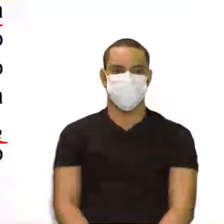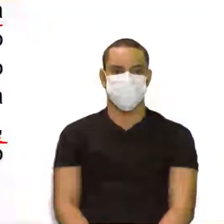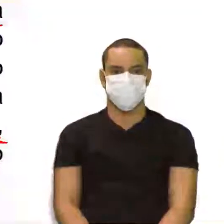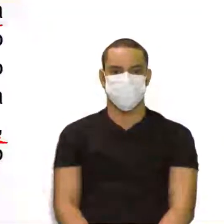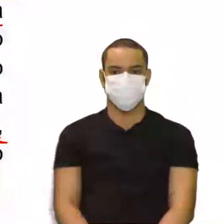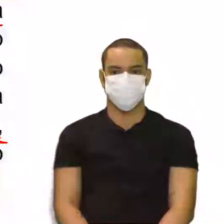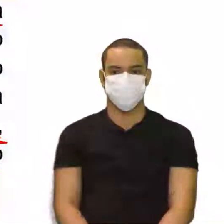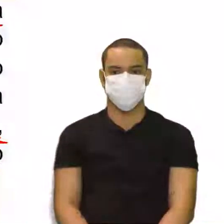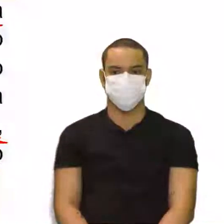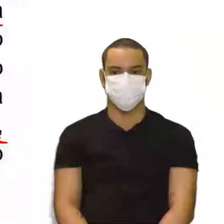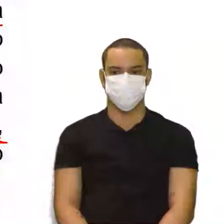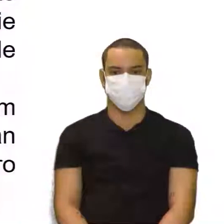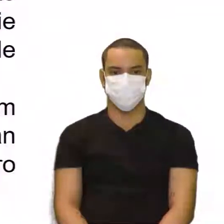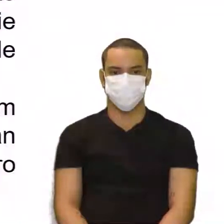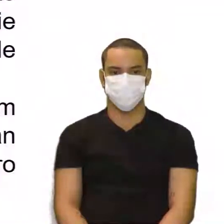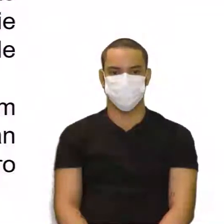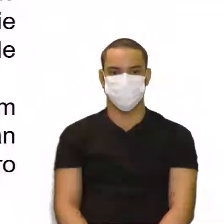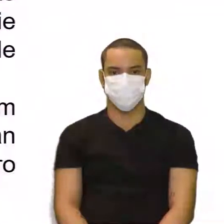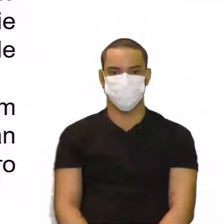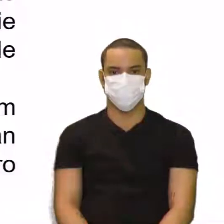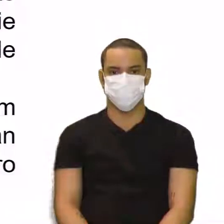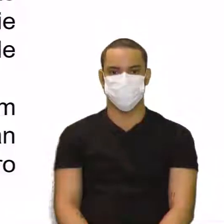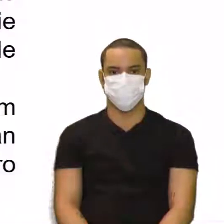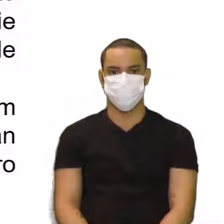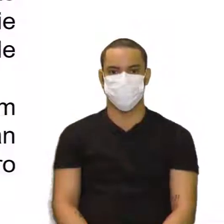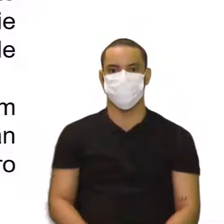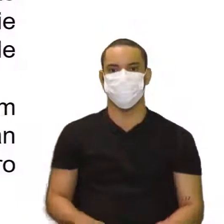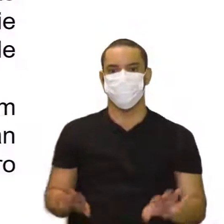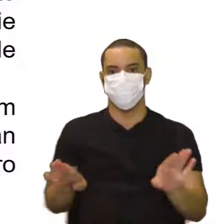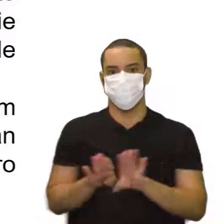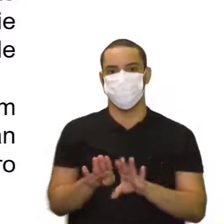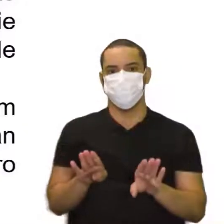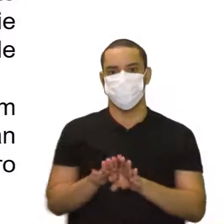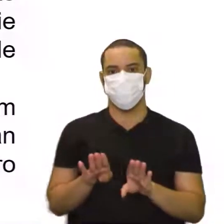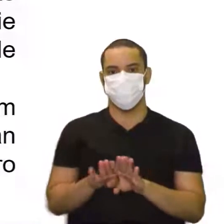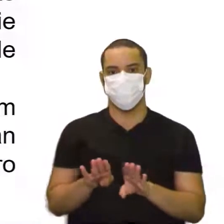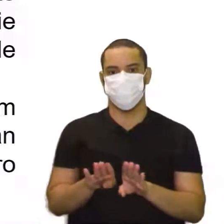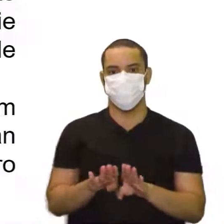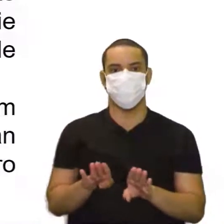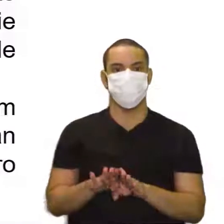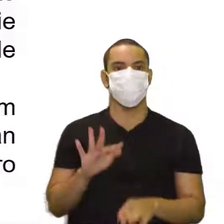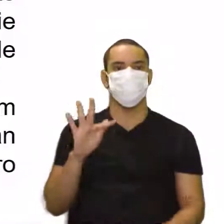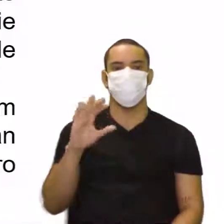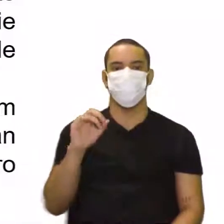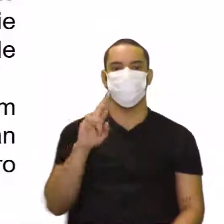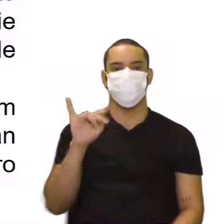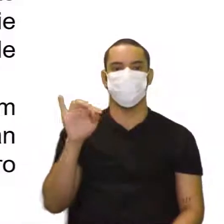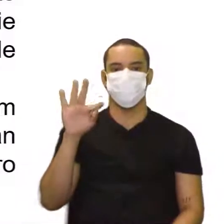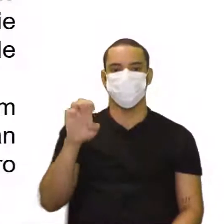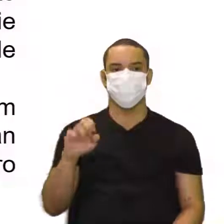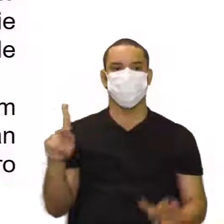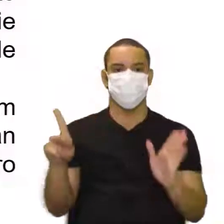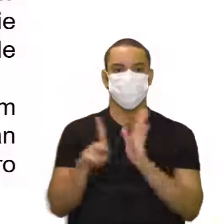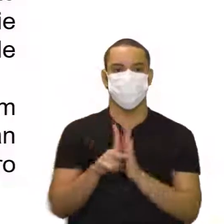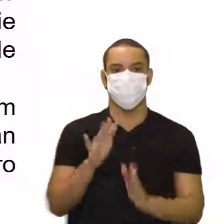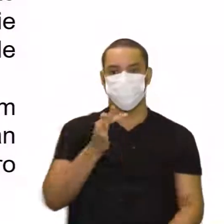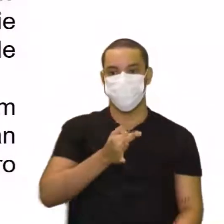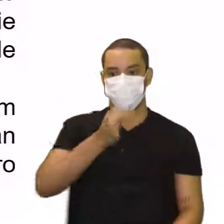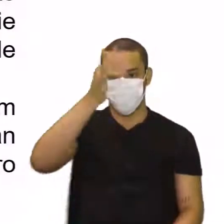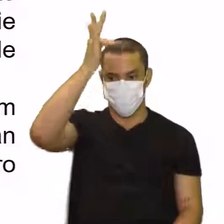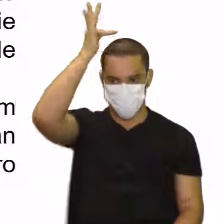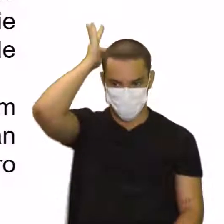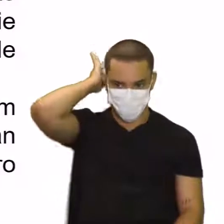vamos trabalhar também, olha só, as correntes de Foucault. O que seria isso? Quando um